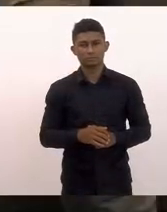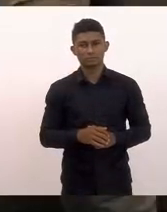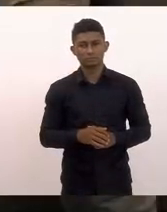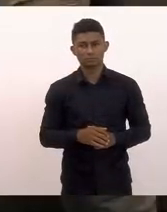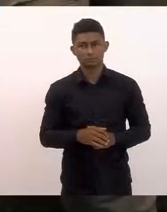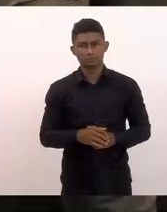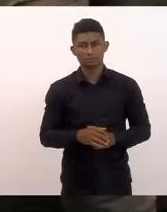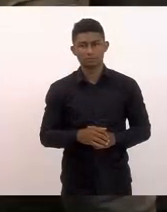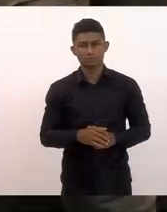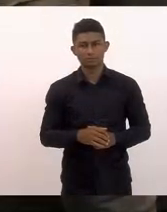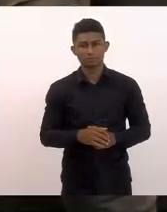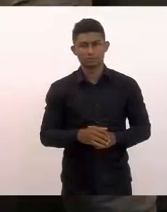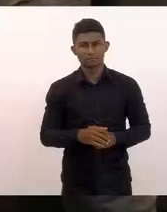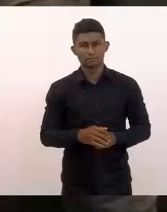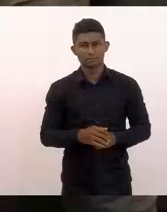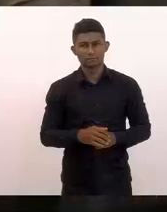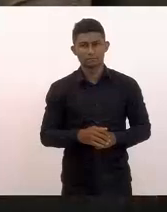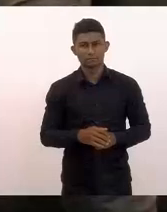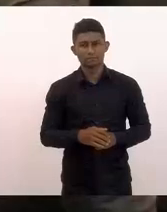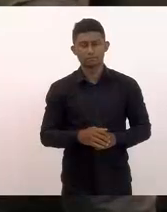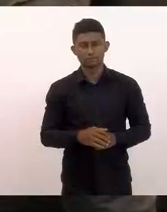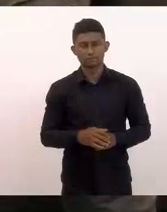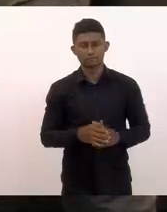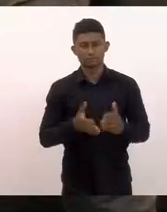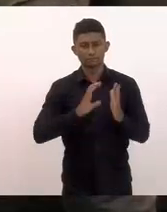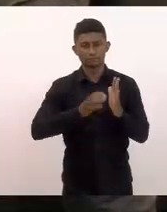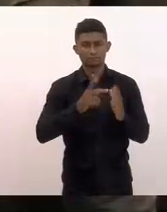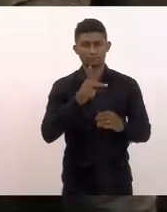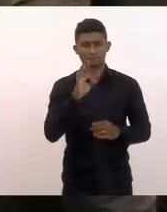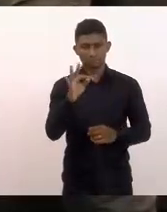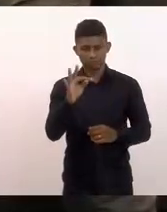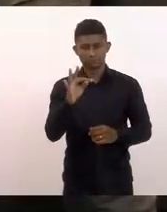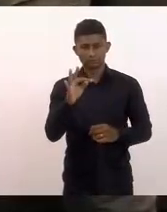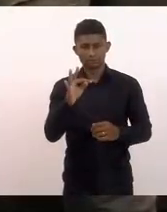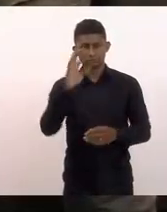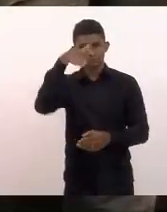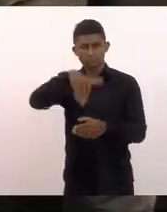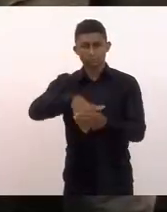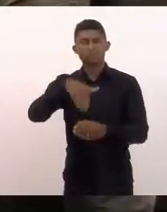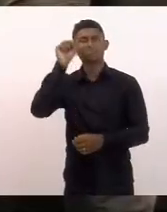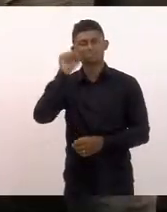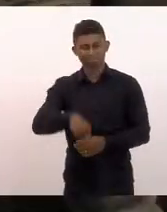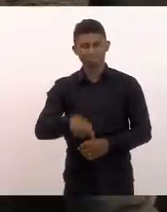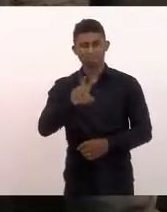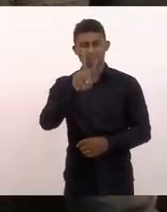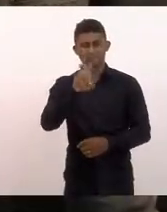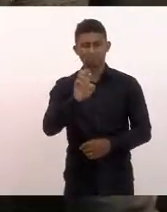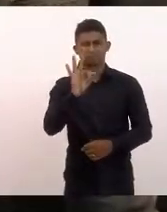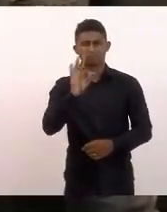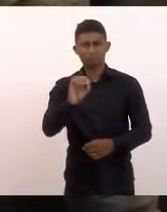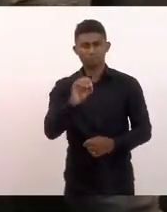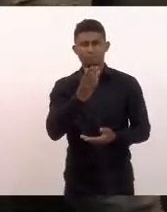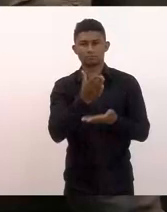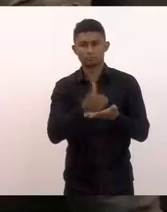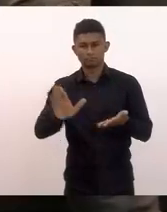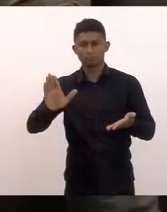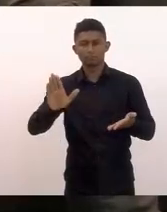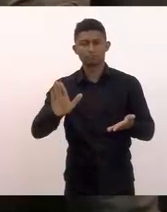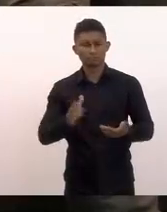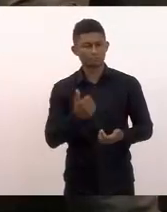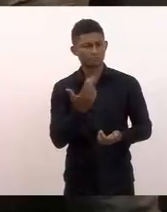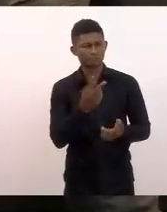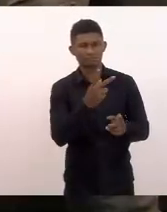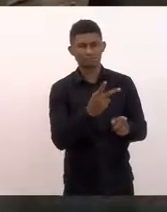André Siciliano, a bancada do PT votou sim pela derrubada do veto. É isso que eu chamo de uma vitória